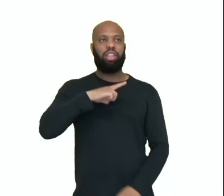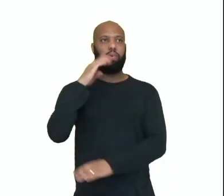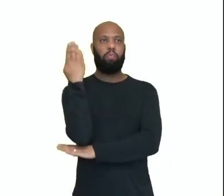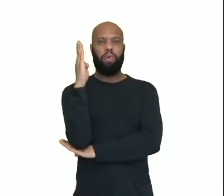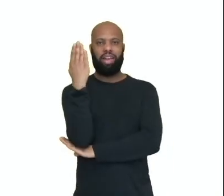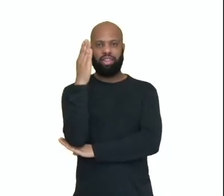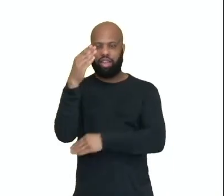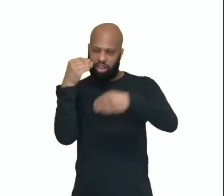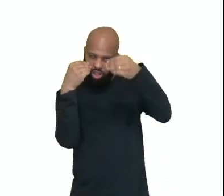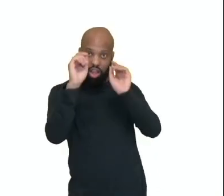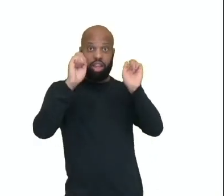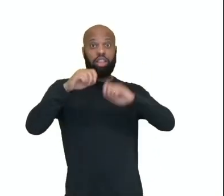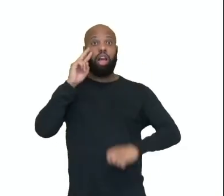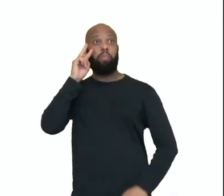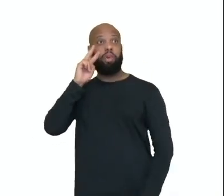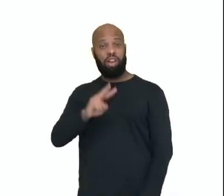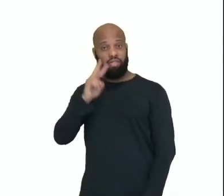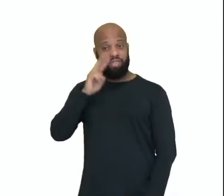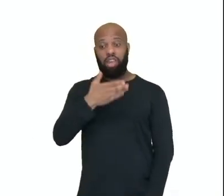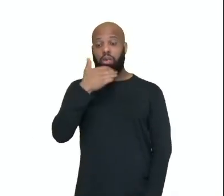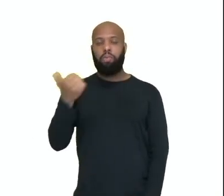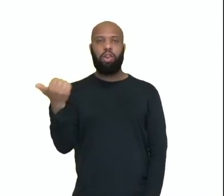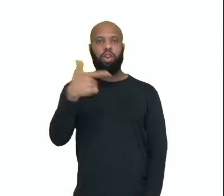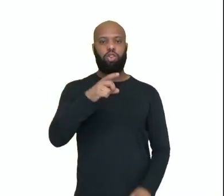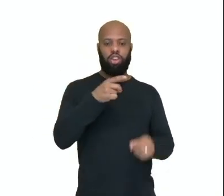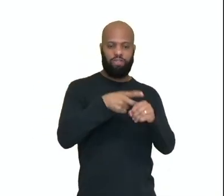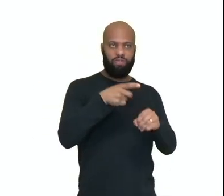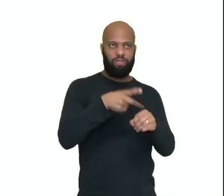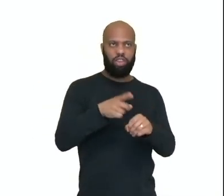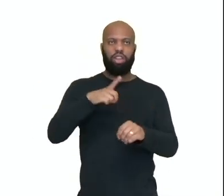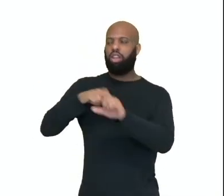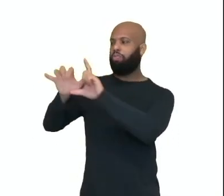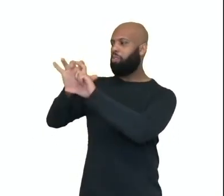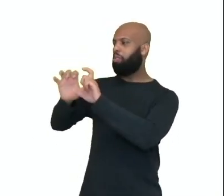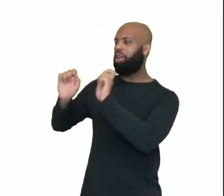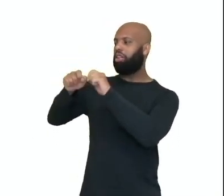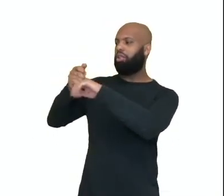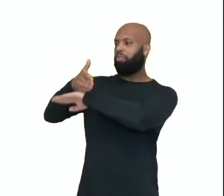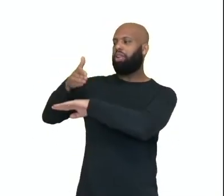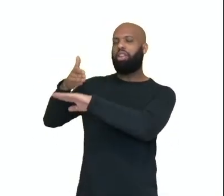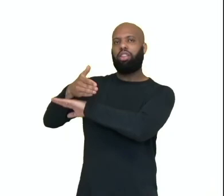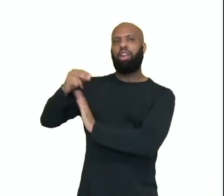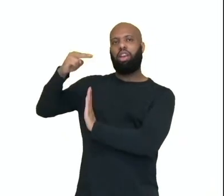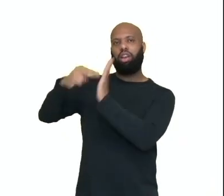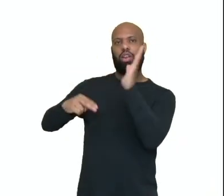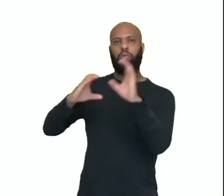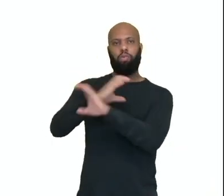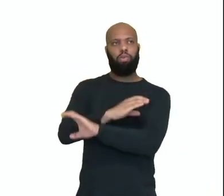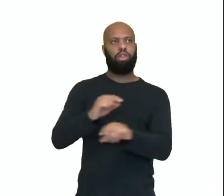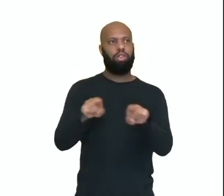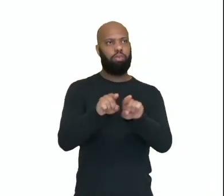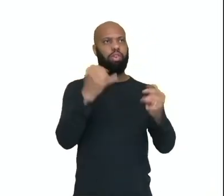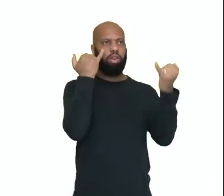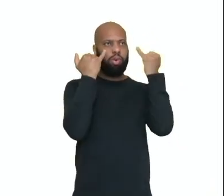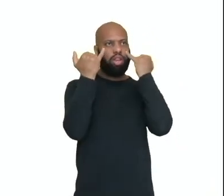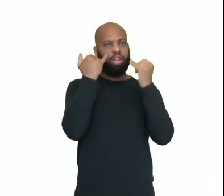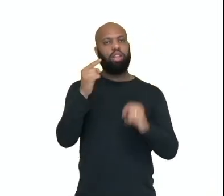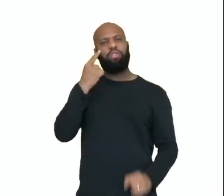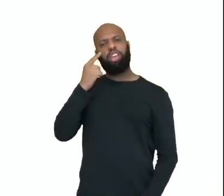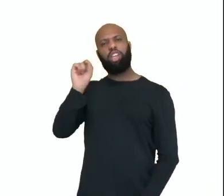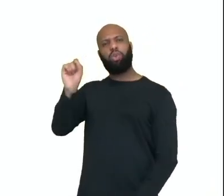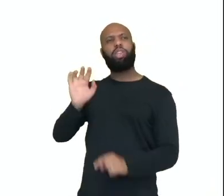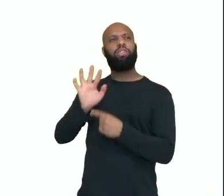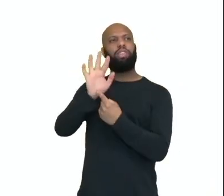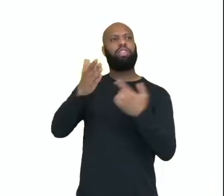é mais resistente e isolante que o vidro. E aqui no QR Code você pode ter acesso à reportagem como completa. E aqui o que ele está mostrando